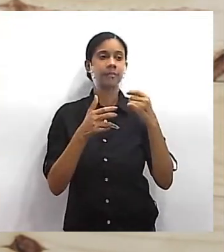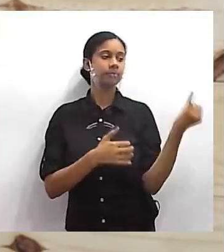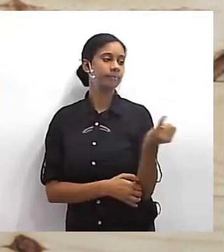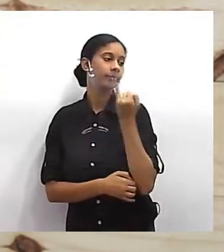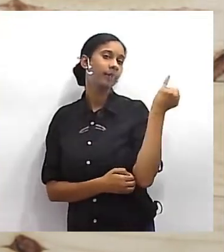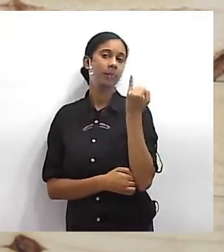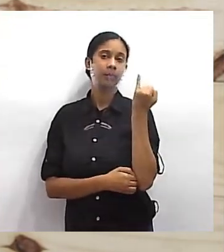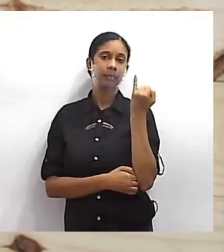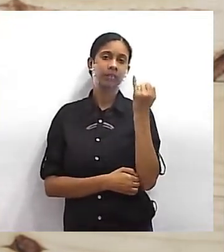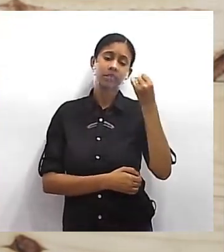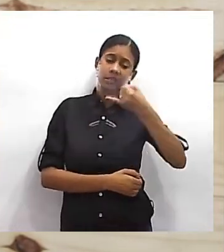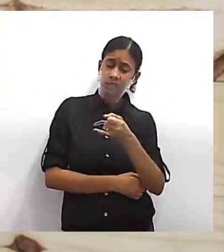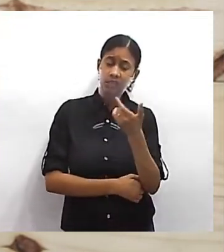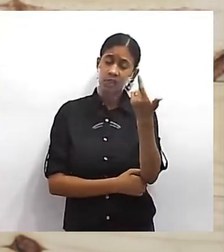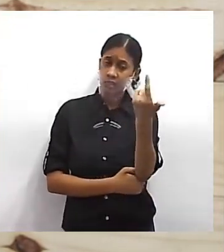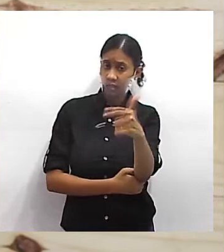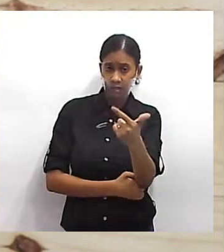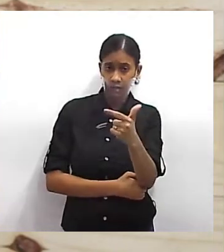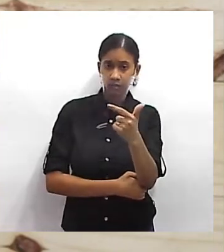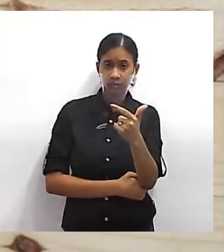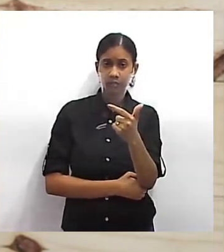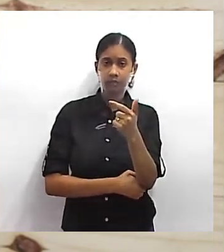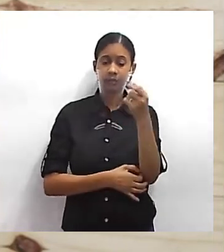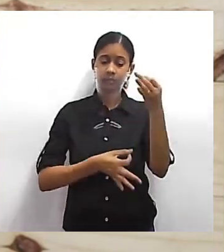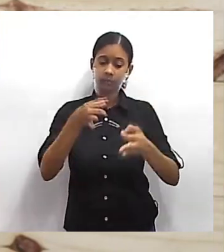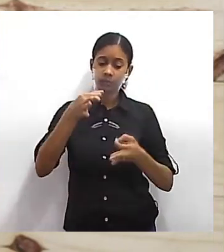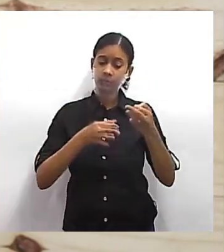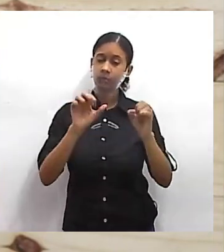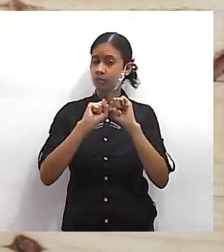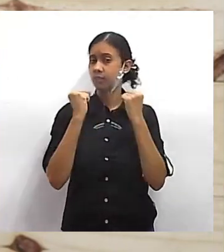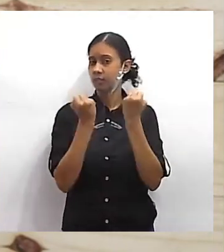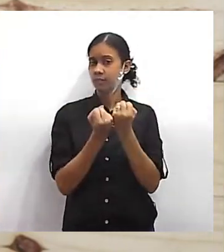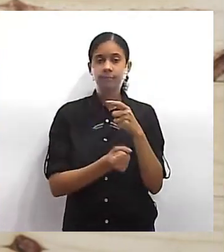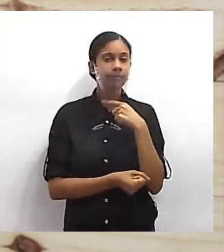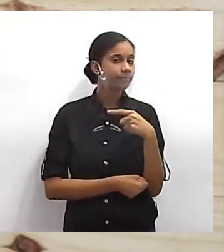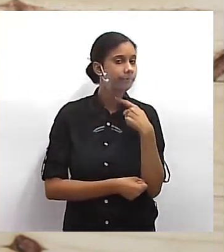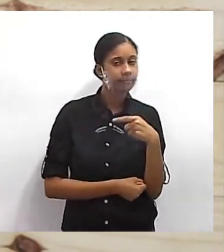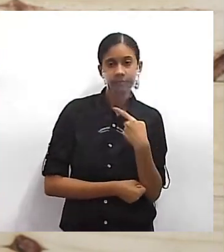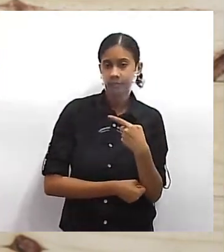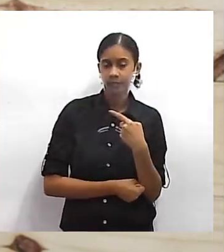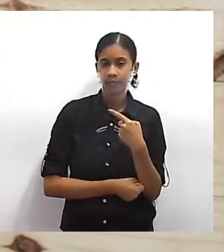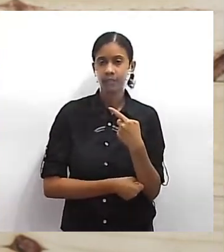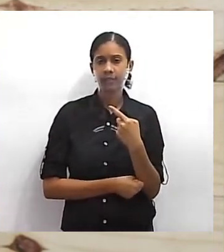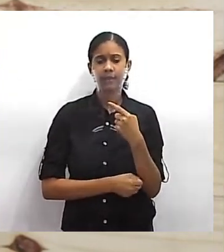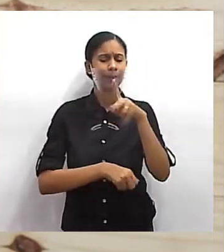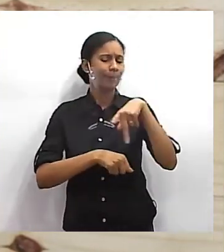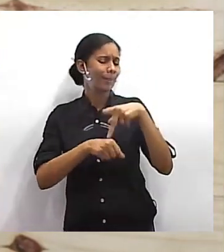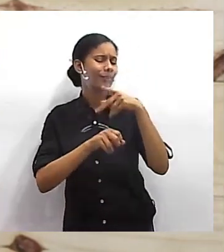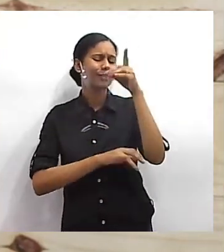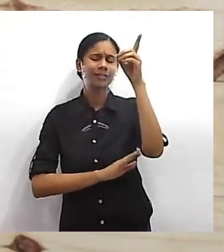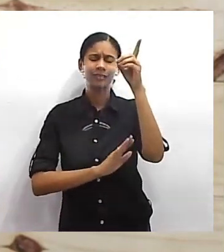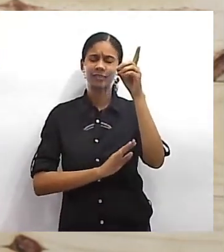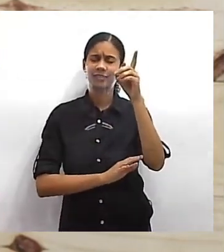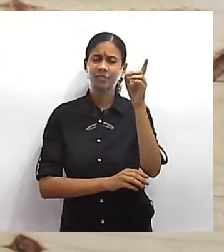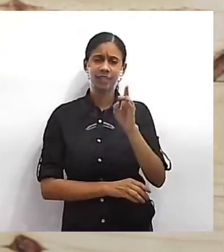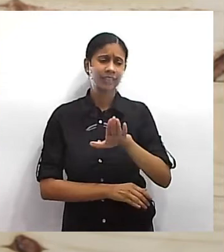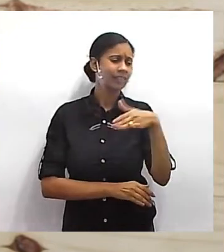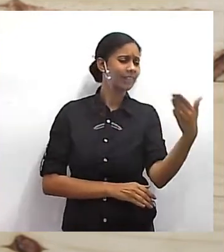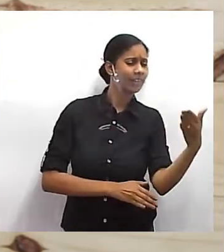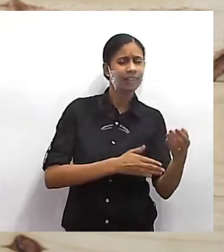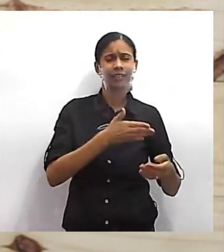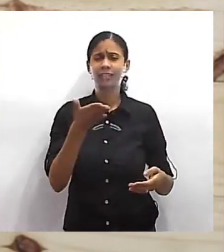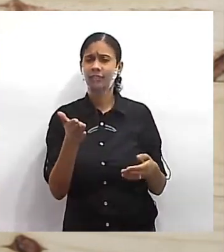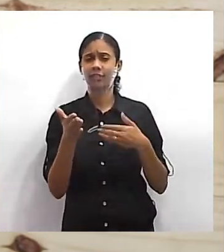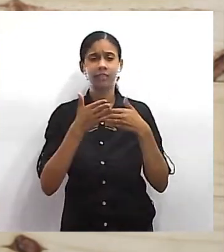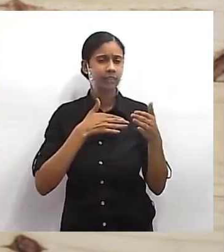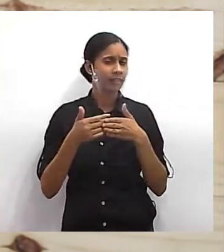sem promover justiça social. Nenhum país. Desde os países de direita, da esquerda, isso não é conversa de